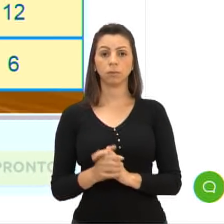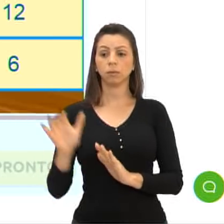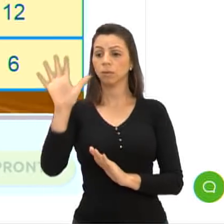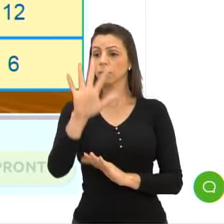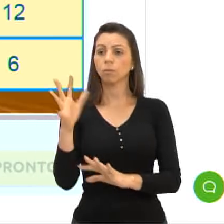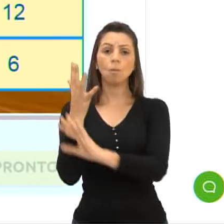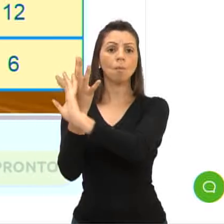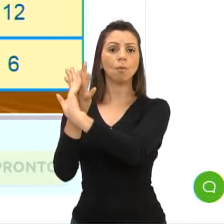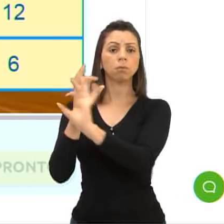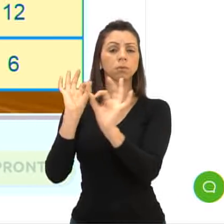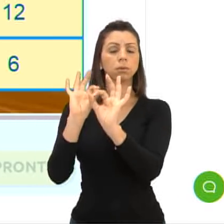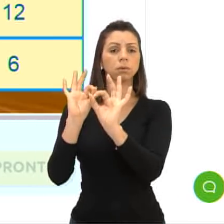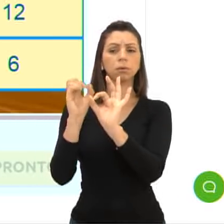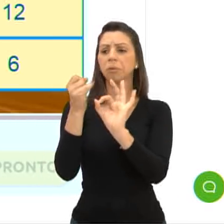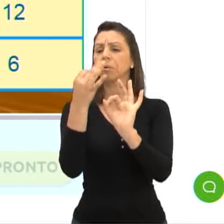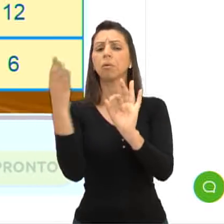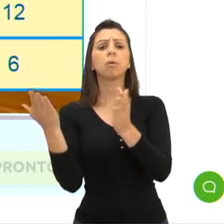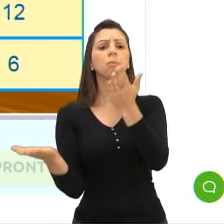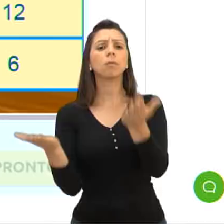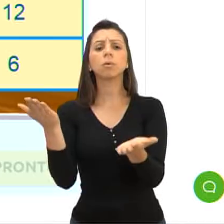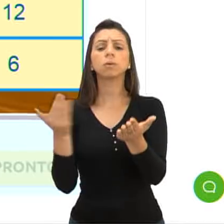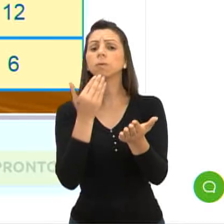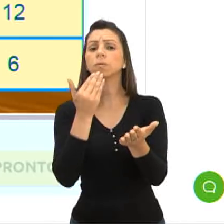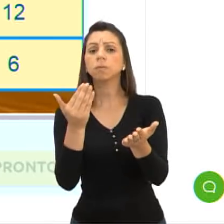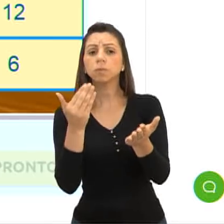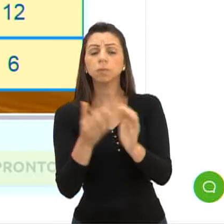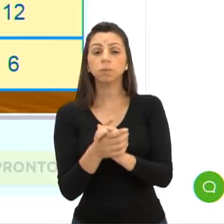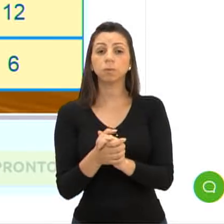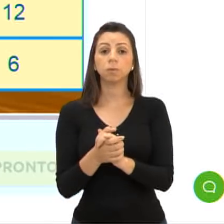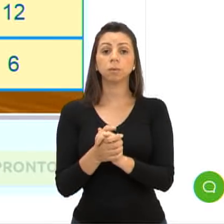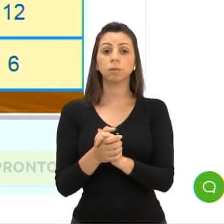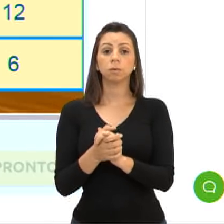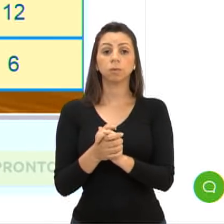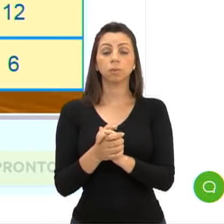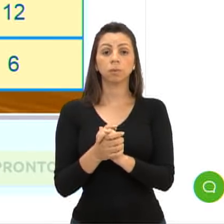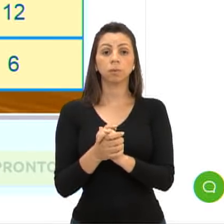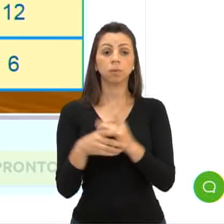seria a proporção que ele pede do cubo verde?